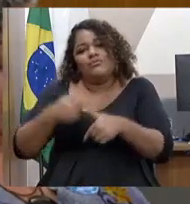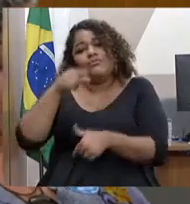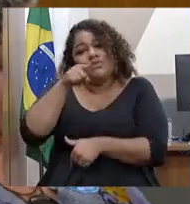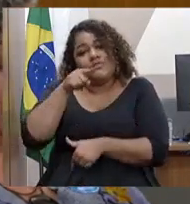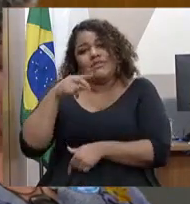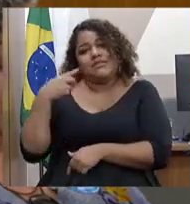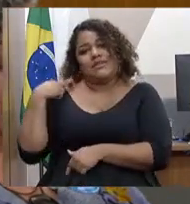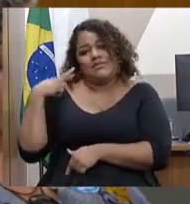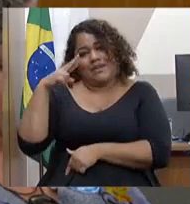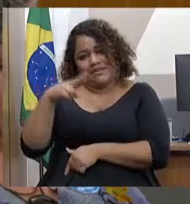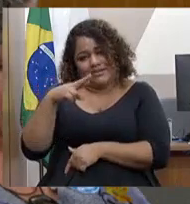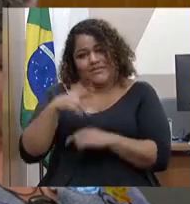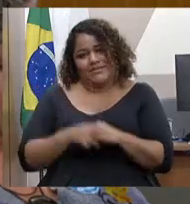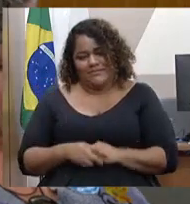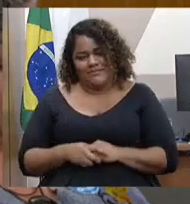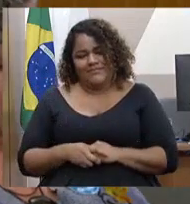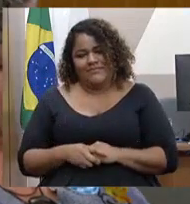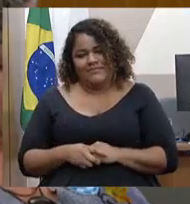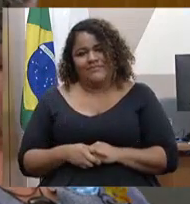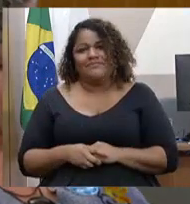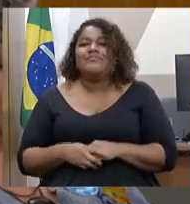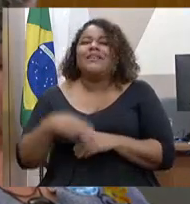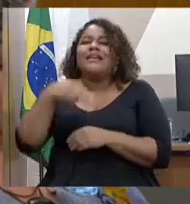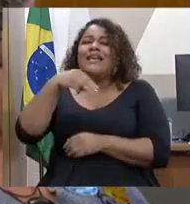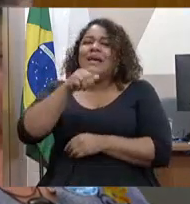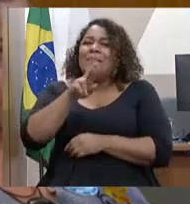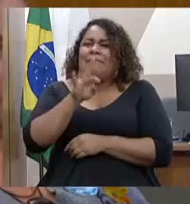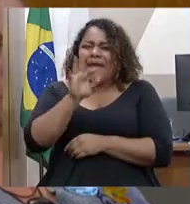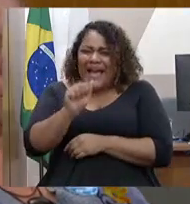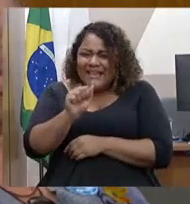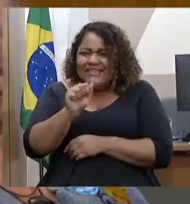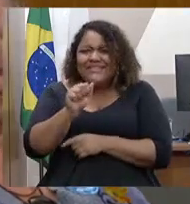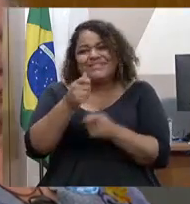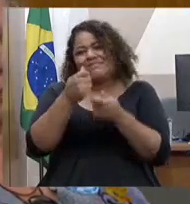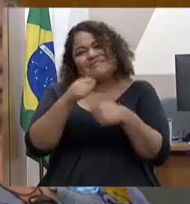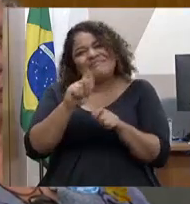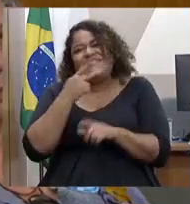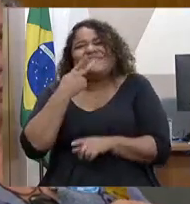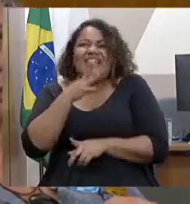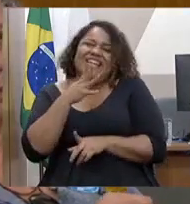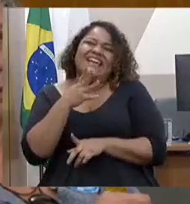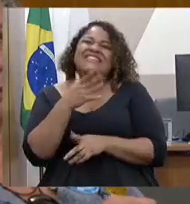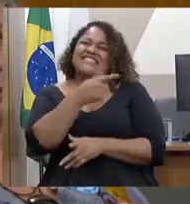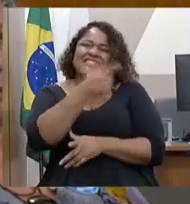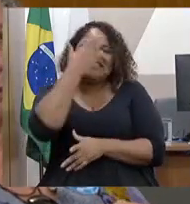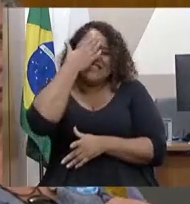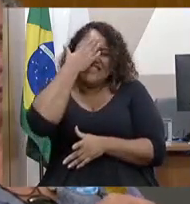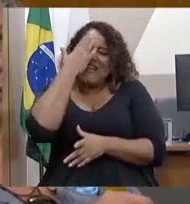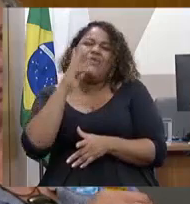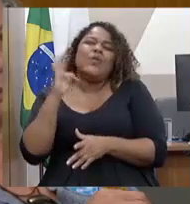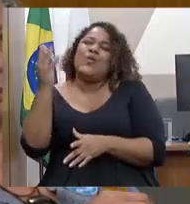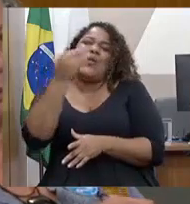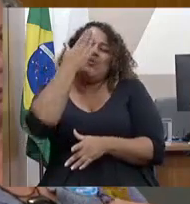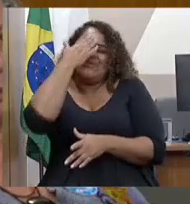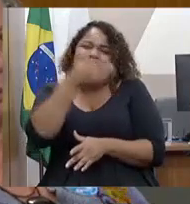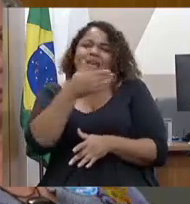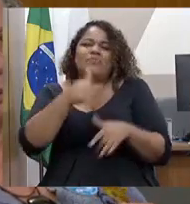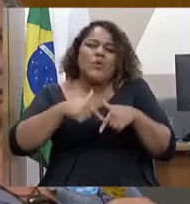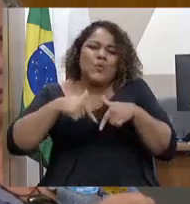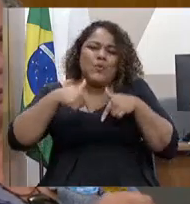comentar porque é uma lutadora aí do fórum né sindical e popular